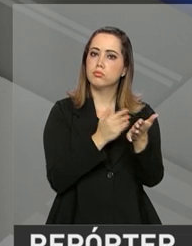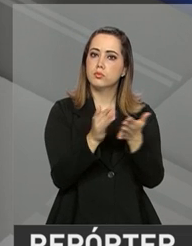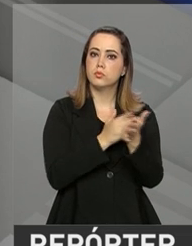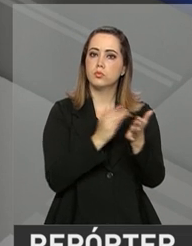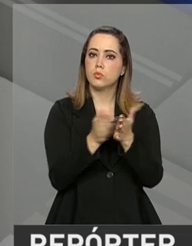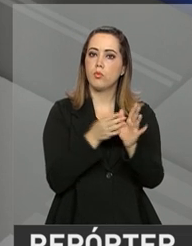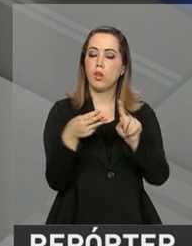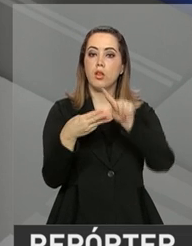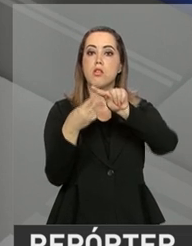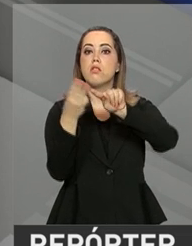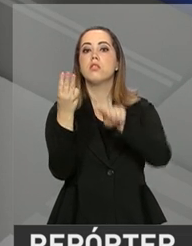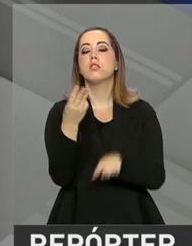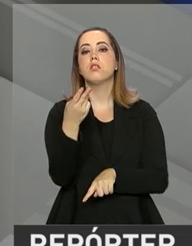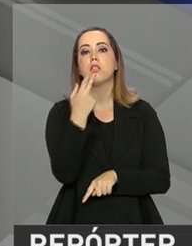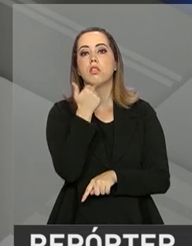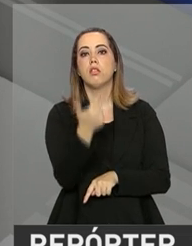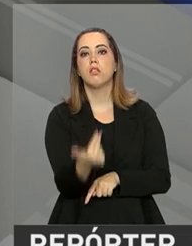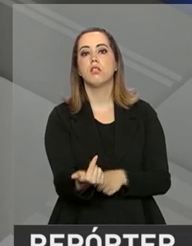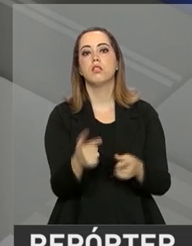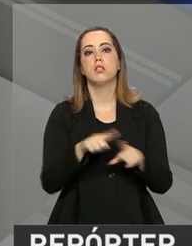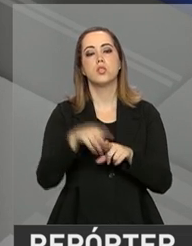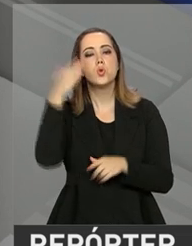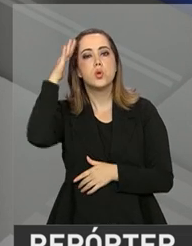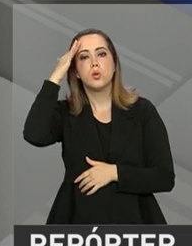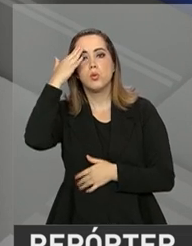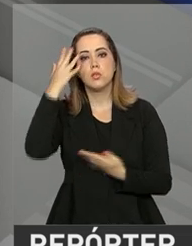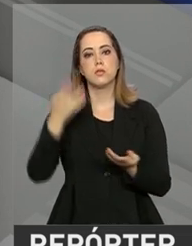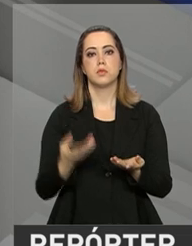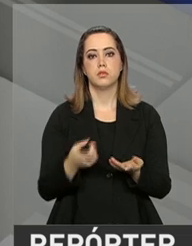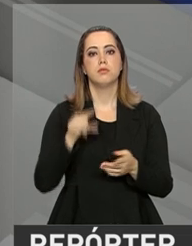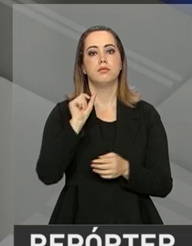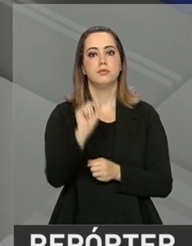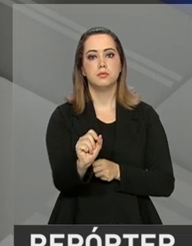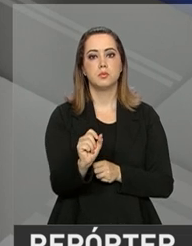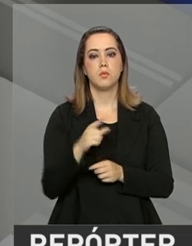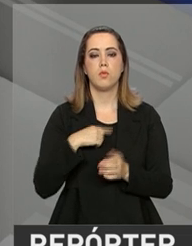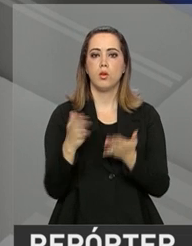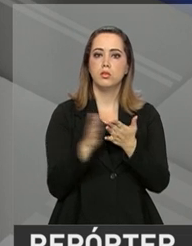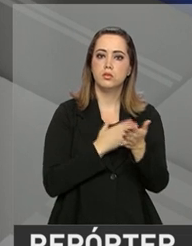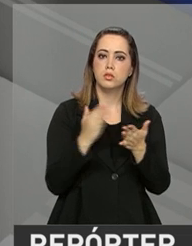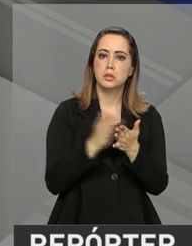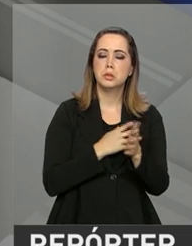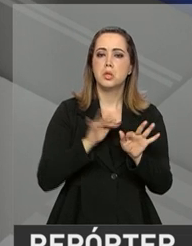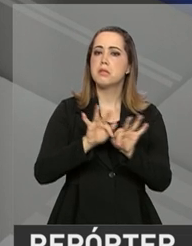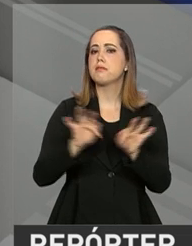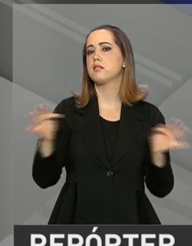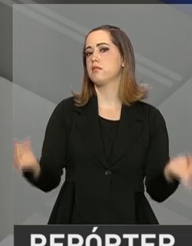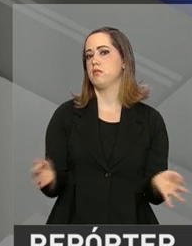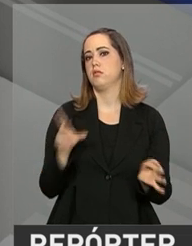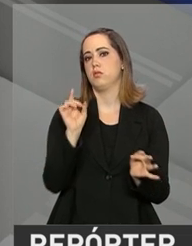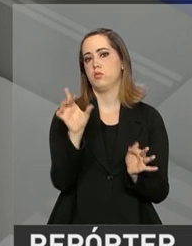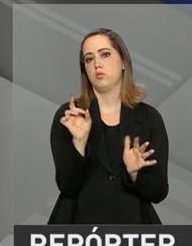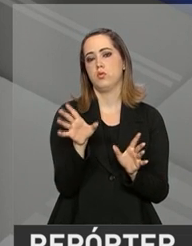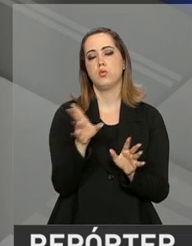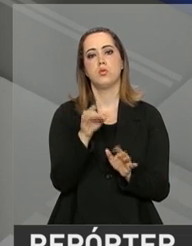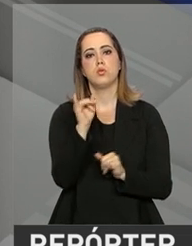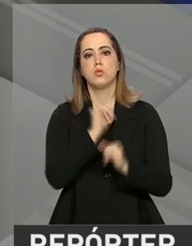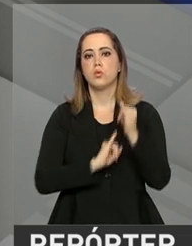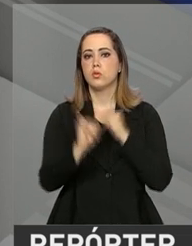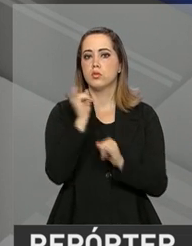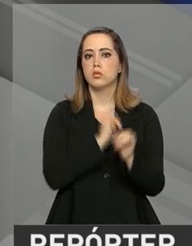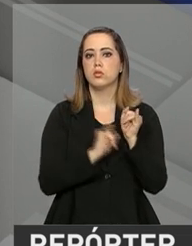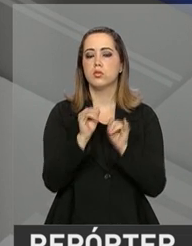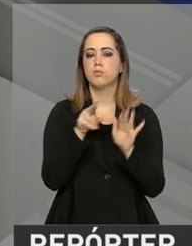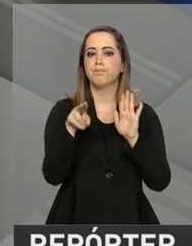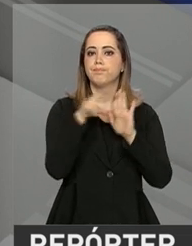em três idiomas português inglês e espanhol a cartilha tem linguagem simples e reúne informações do Código de